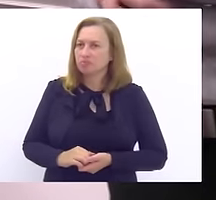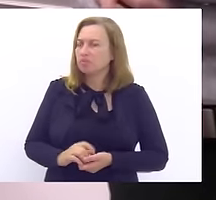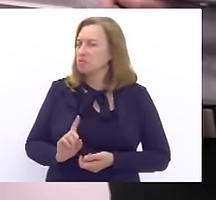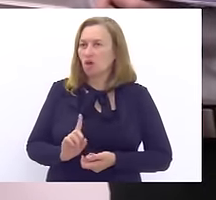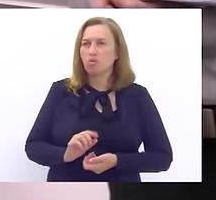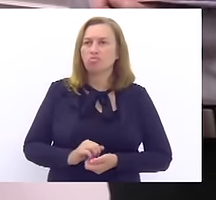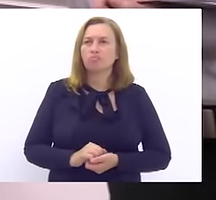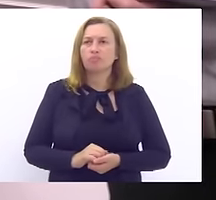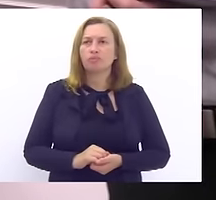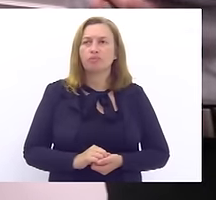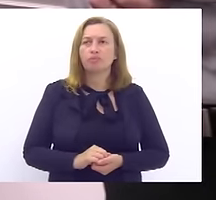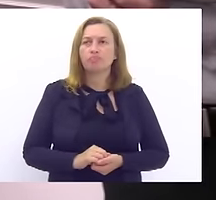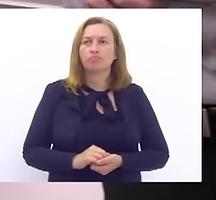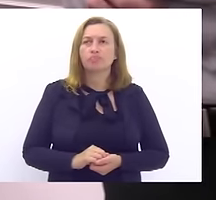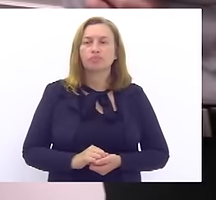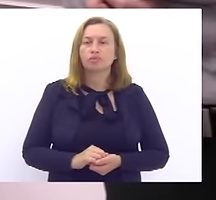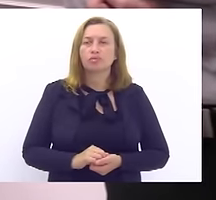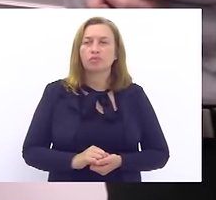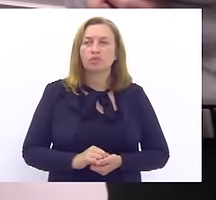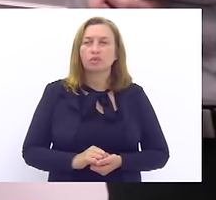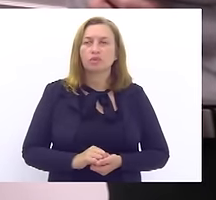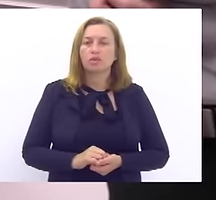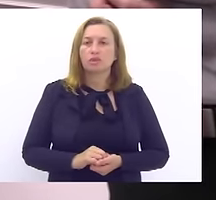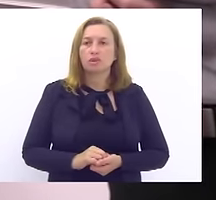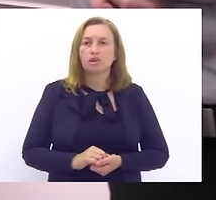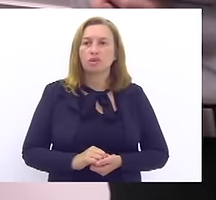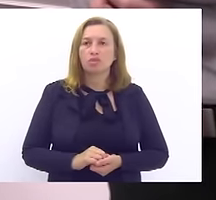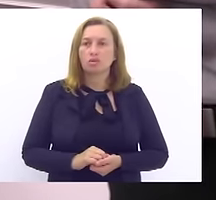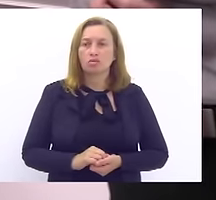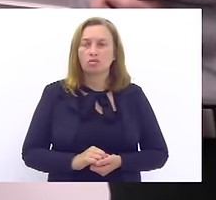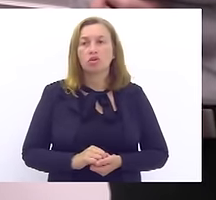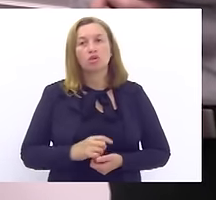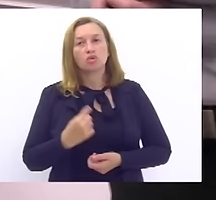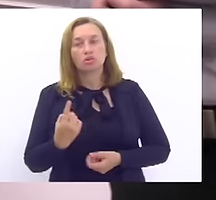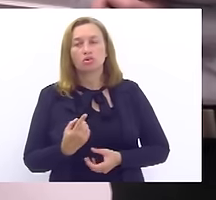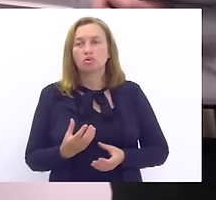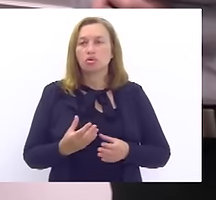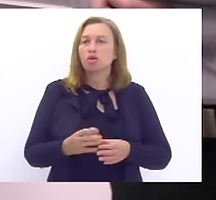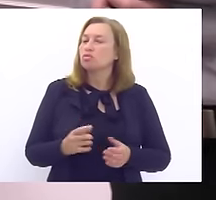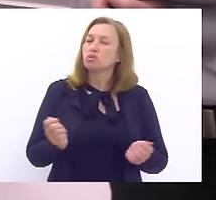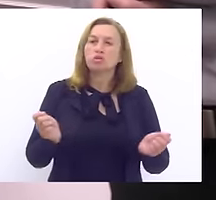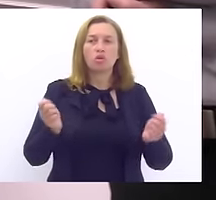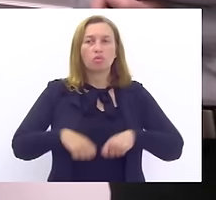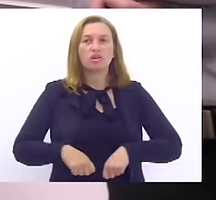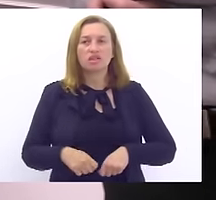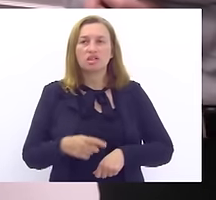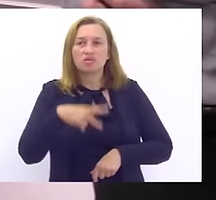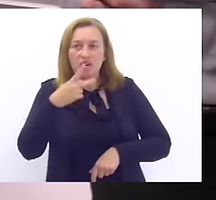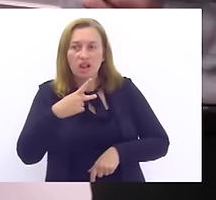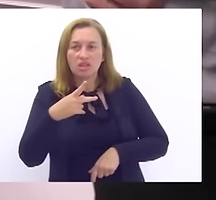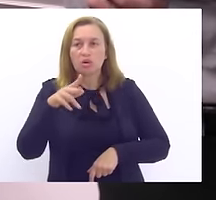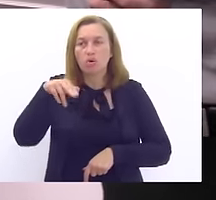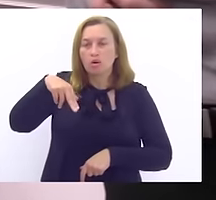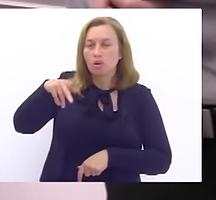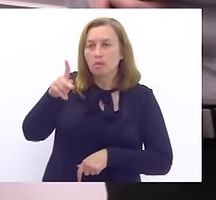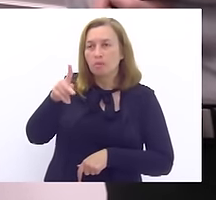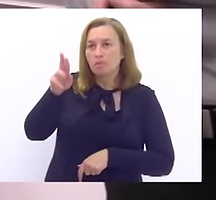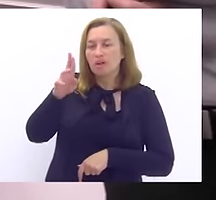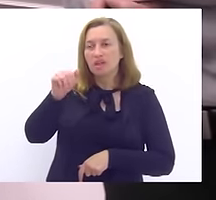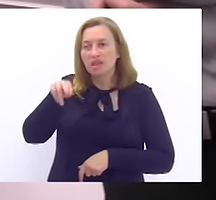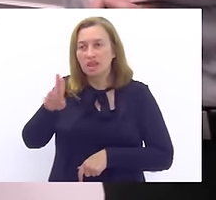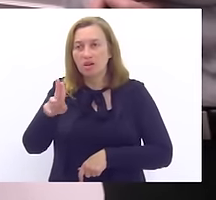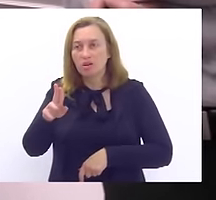a senhora não tem a senhora não tem competência a dizer se o pneu é careca ou não a senhora não tem competência